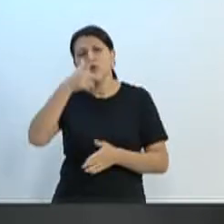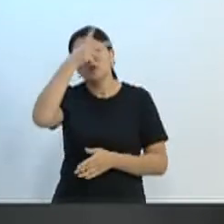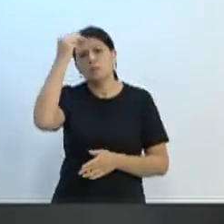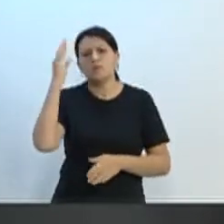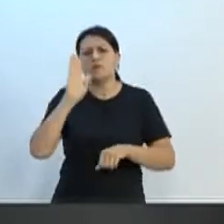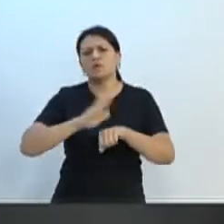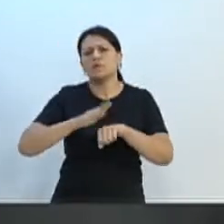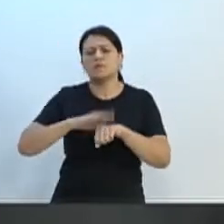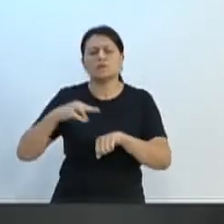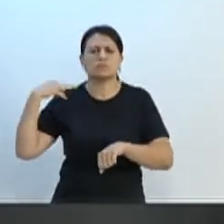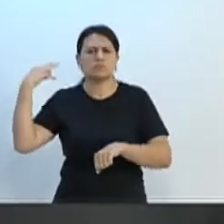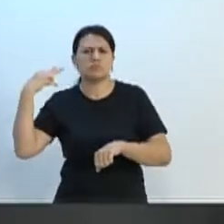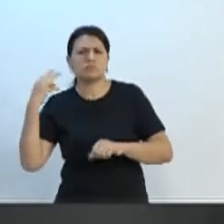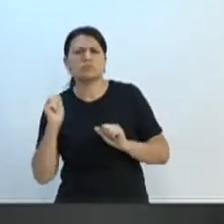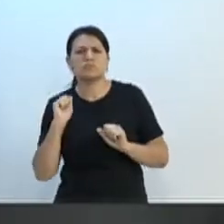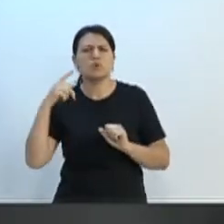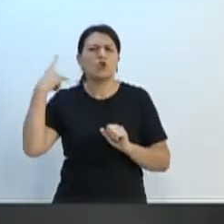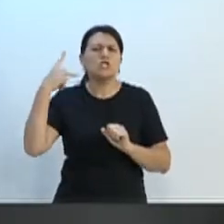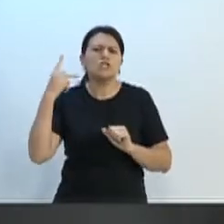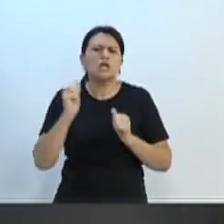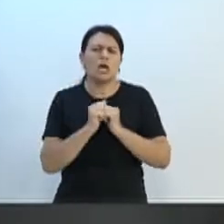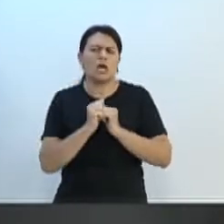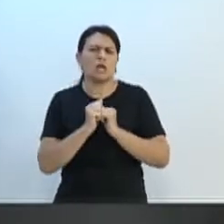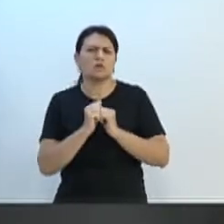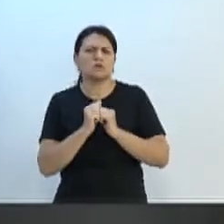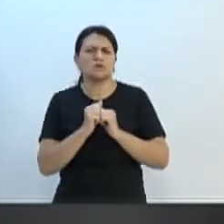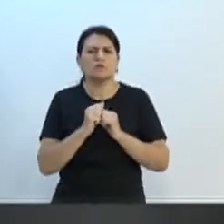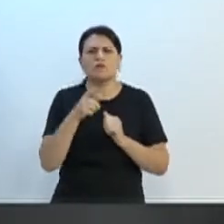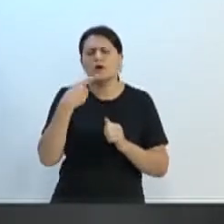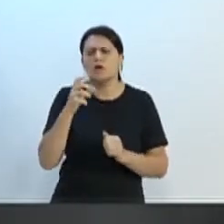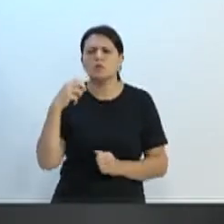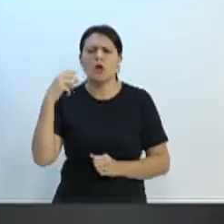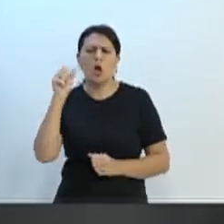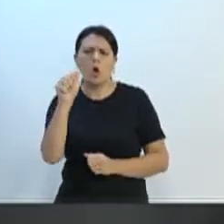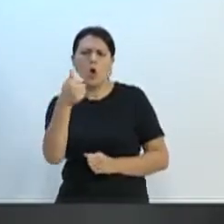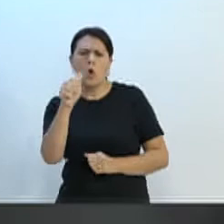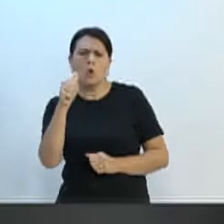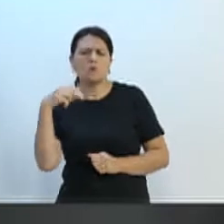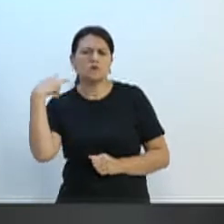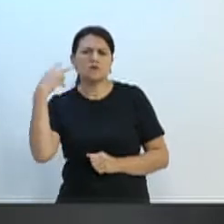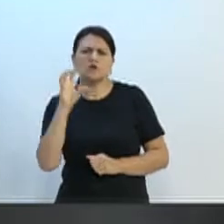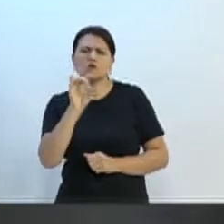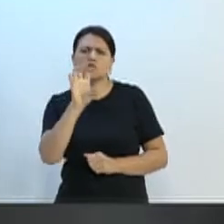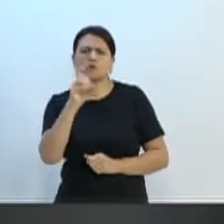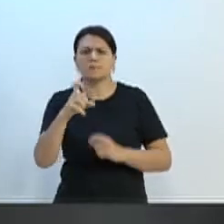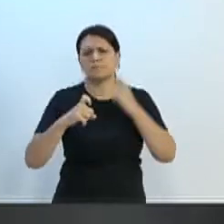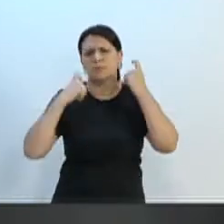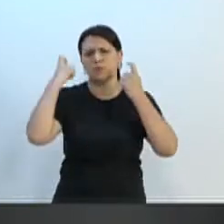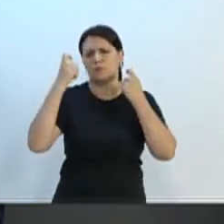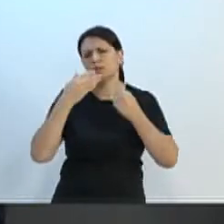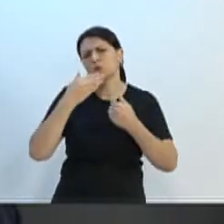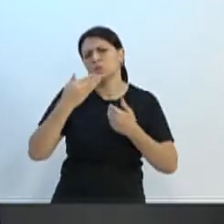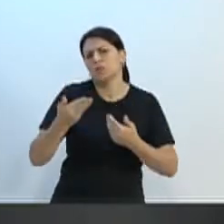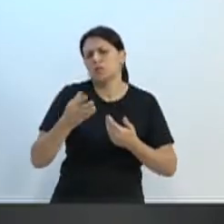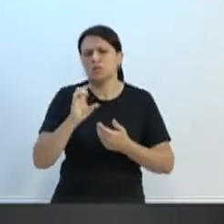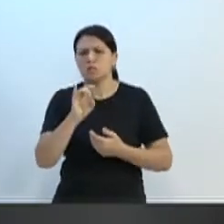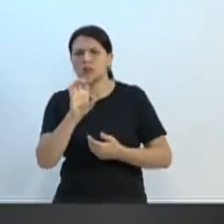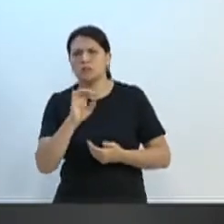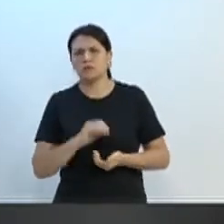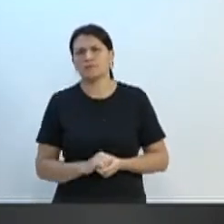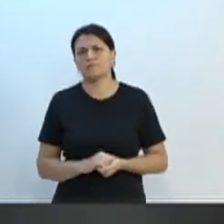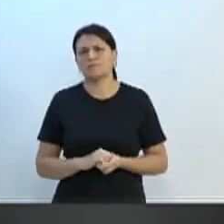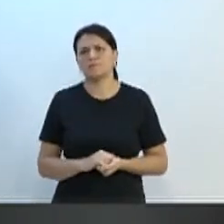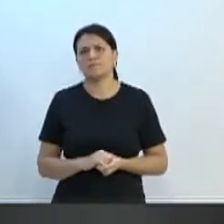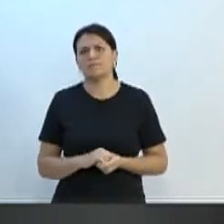dizer que os 11 apenas se preocuparam com a questão dos concursados, que os 11 só foram lá pedir para ele fazer isso, né, e por aí vai.